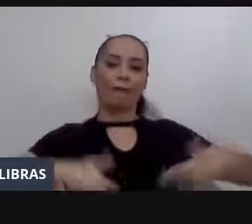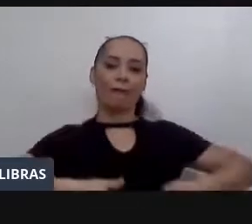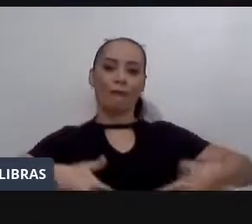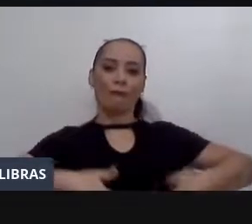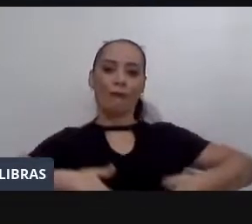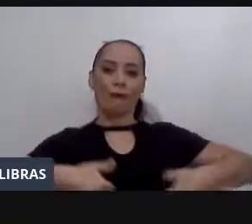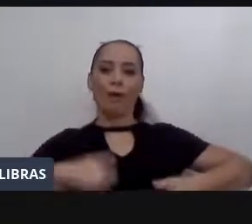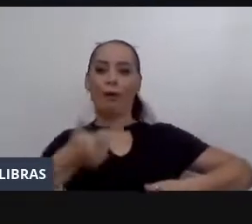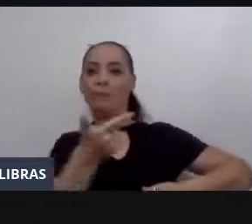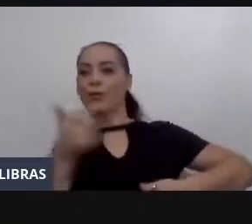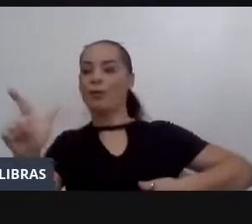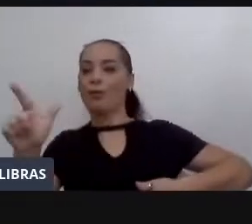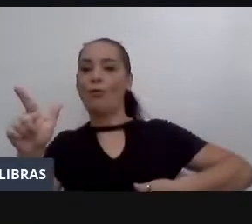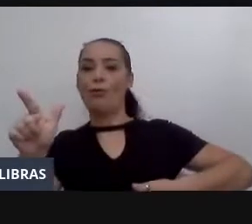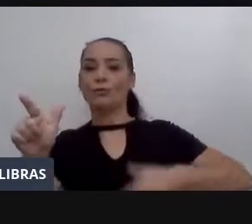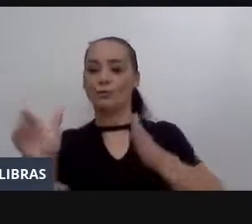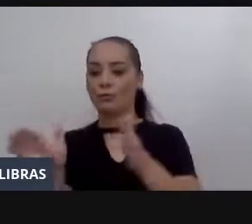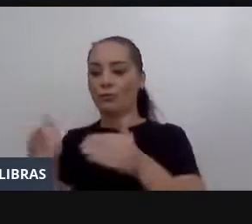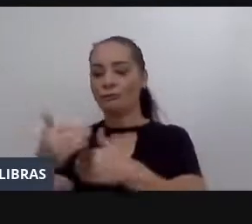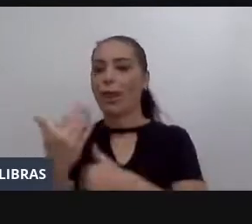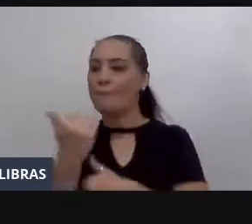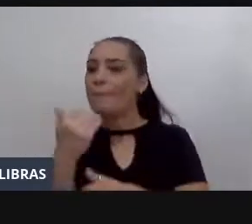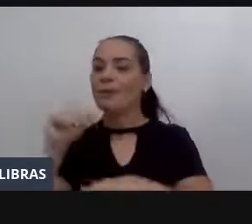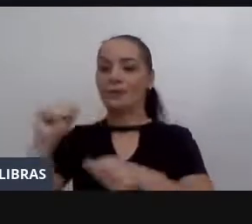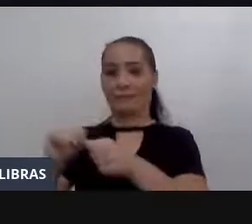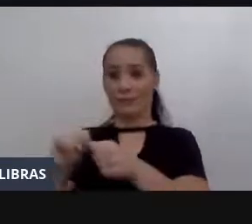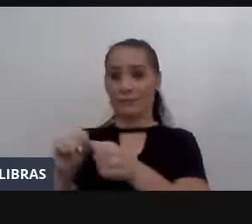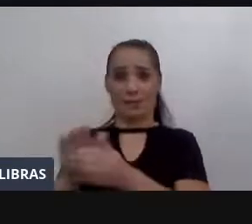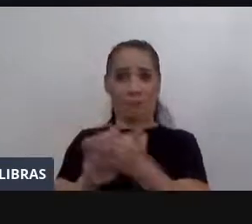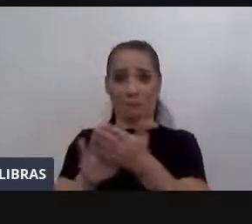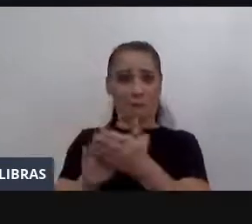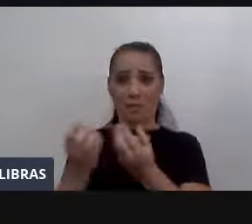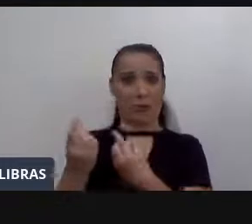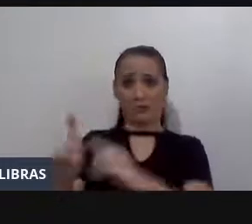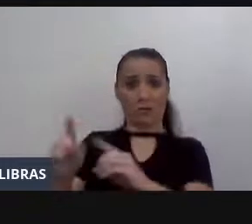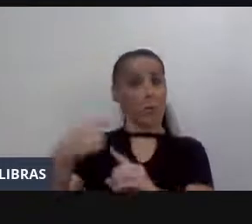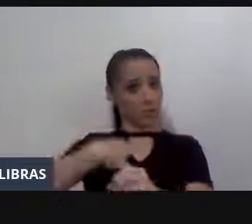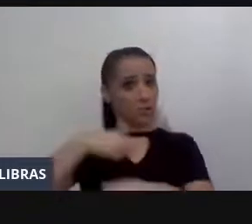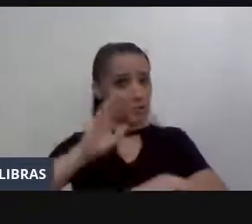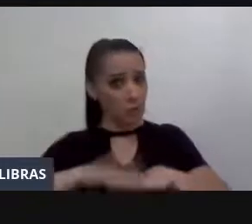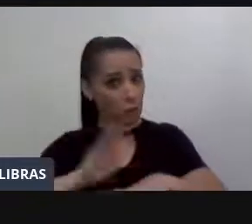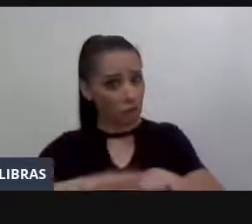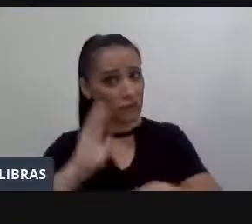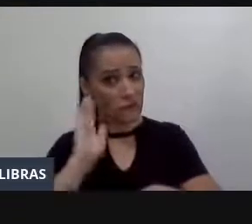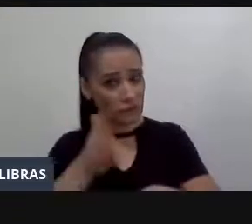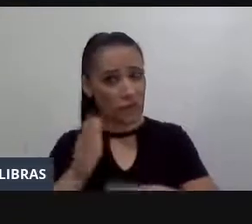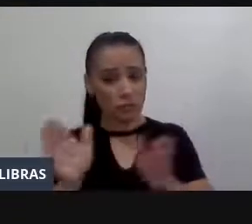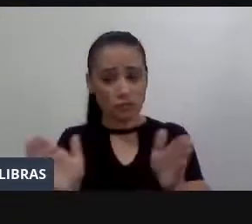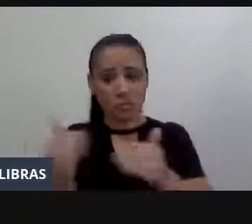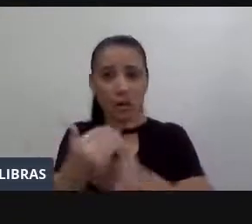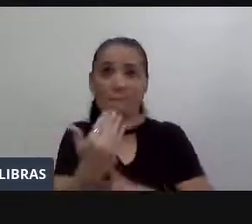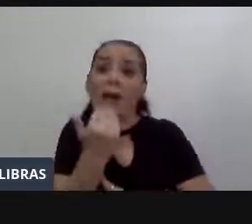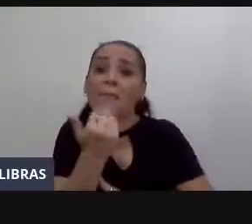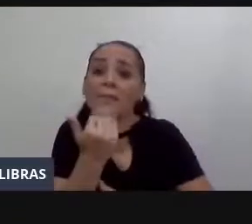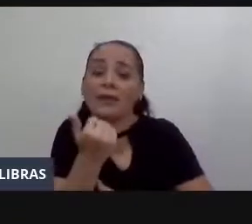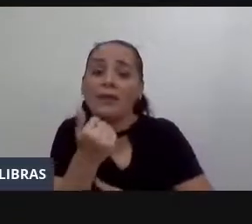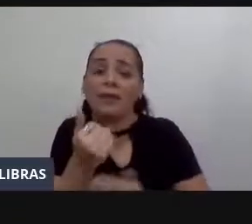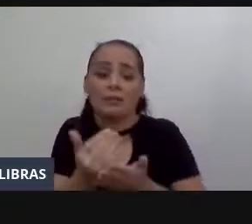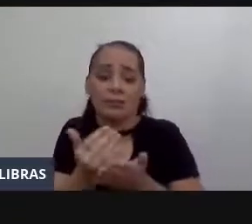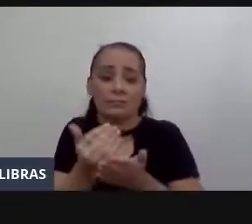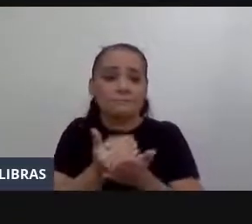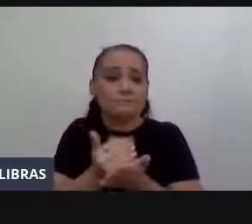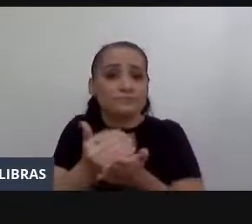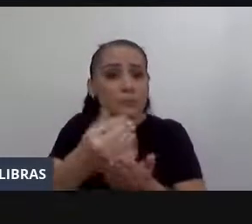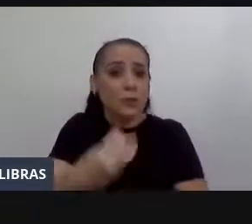outra... Nada contra quem produz marmita. Eu já produzi marmita também lá no início da minha vida, mas já estou há 40